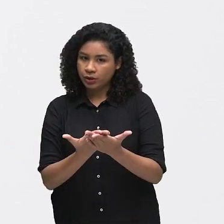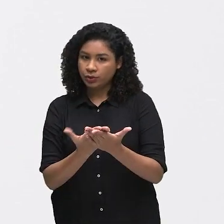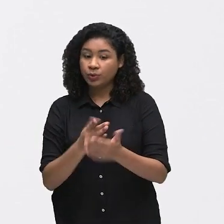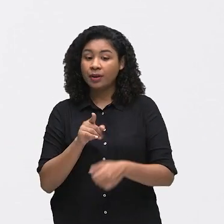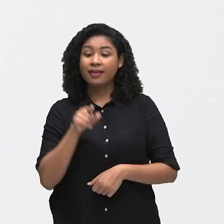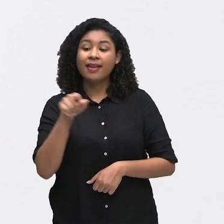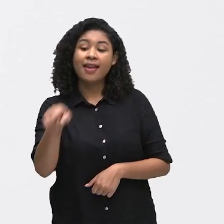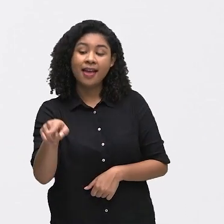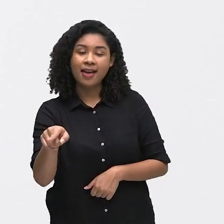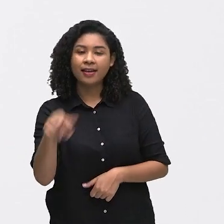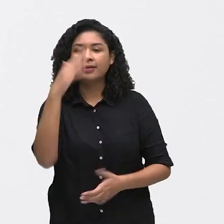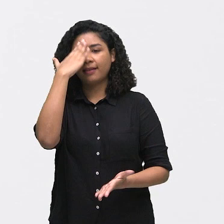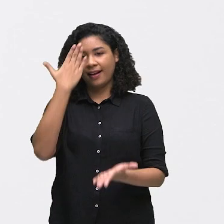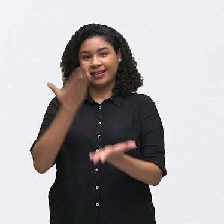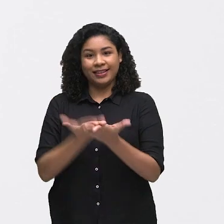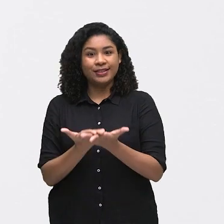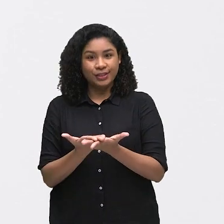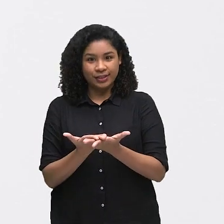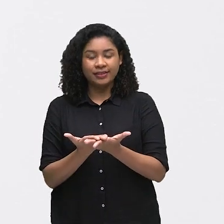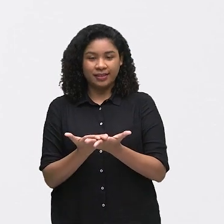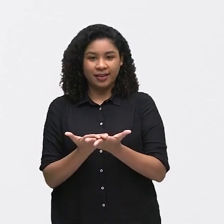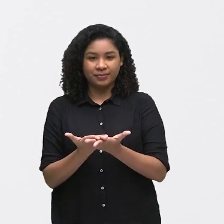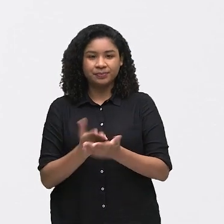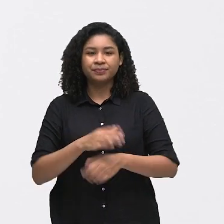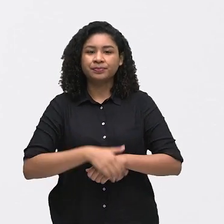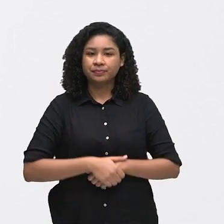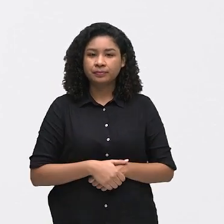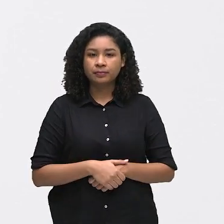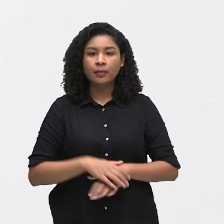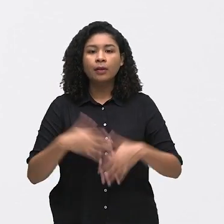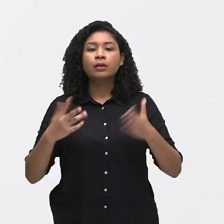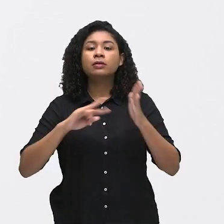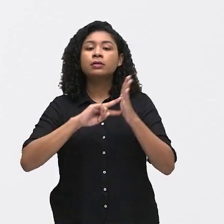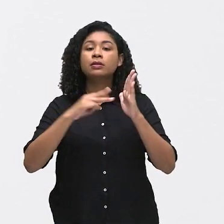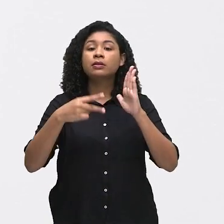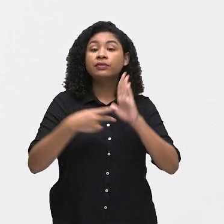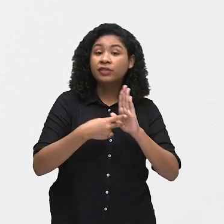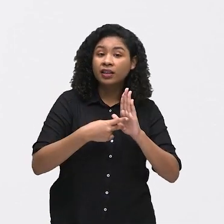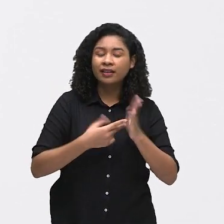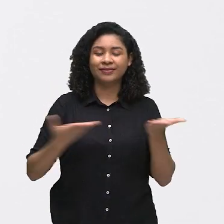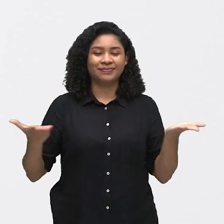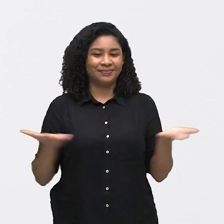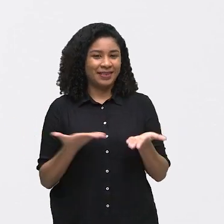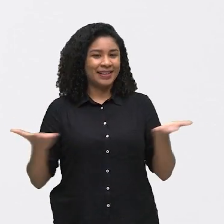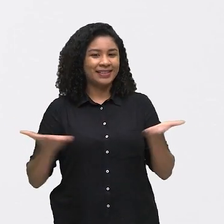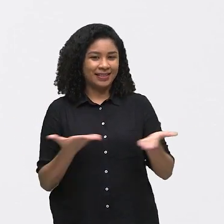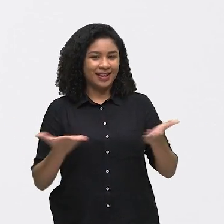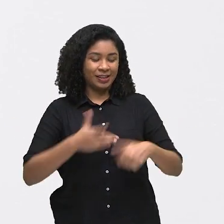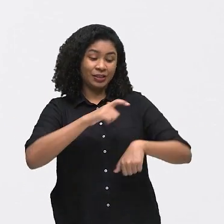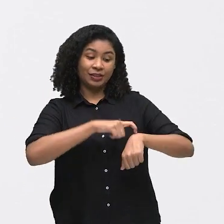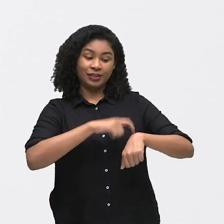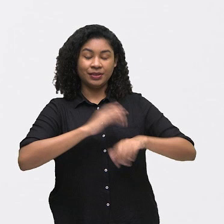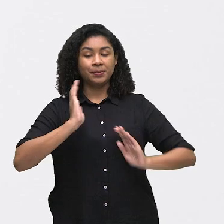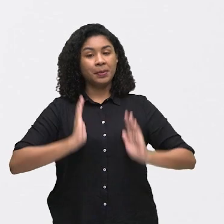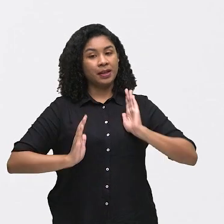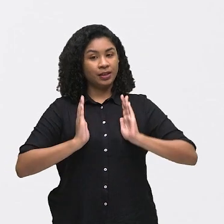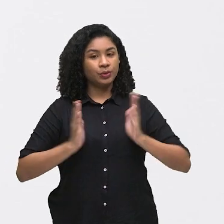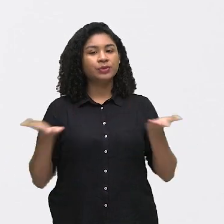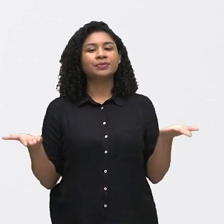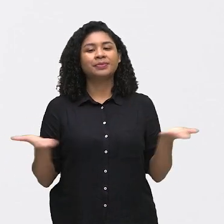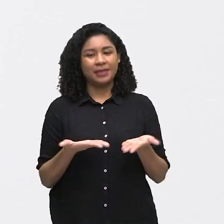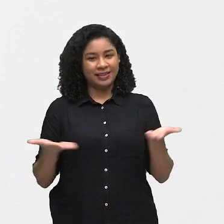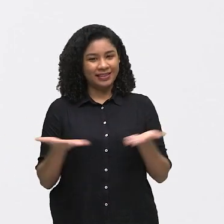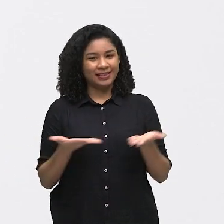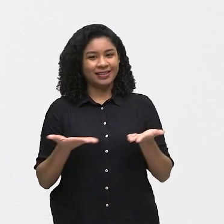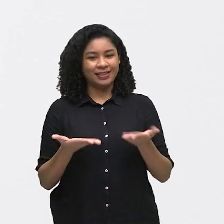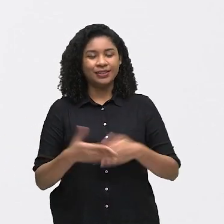né? Ou ninguém acredita, está no presente. Está no presente, no